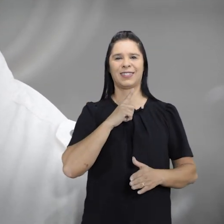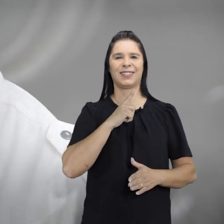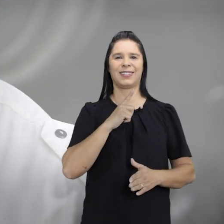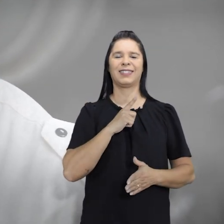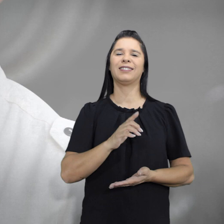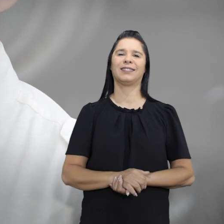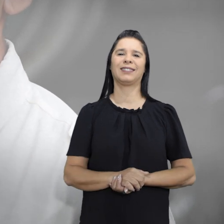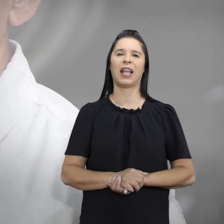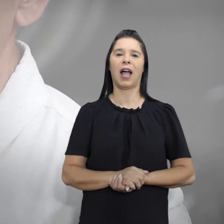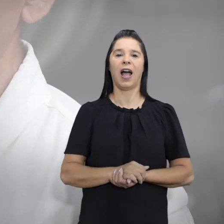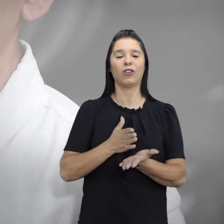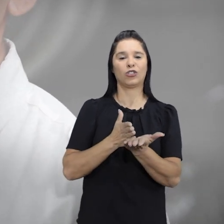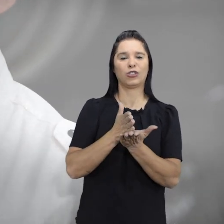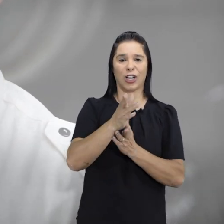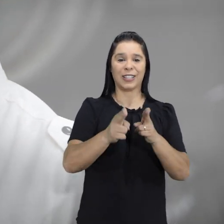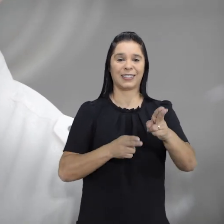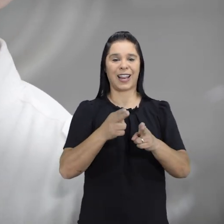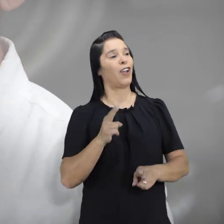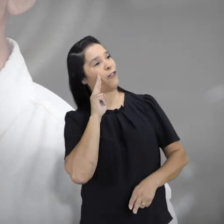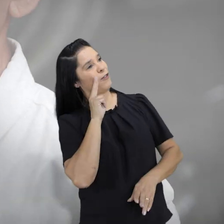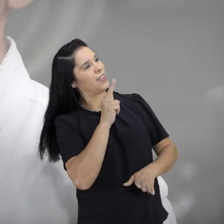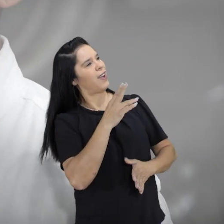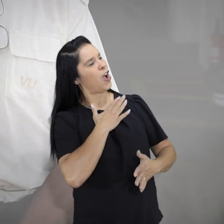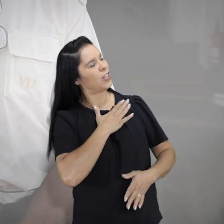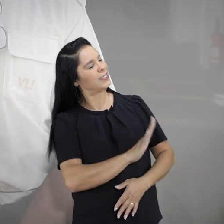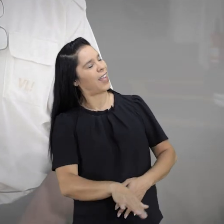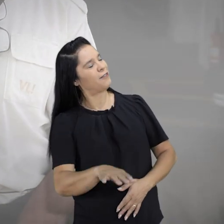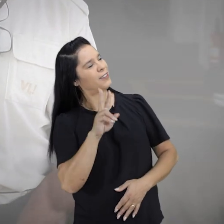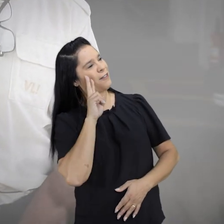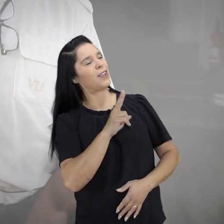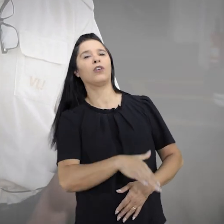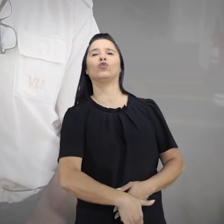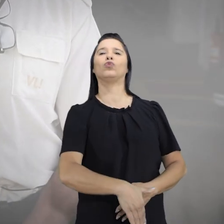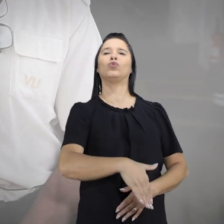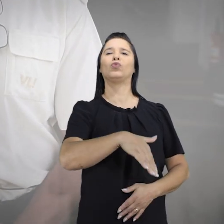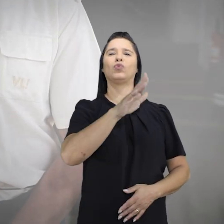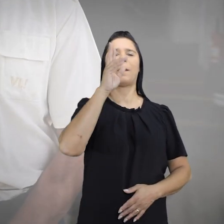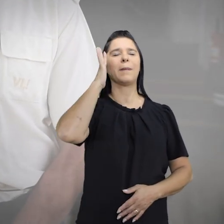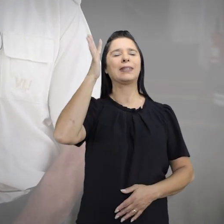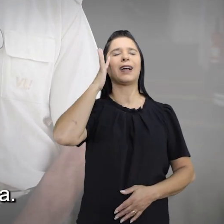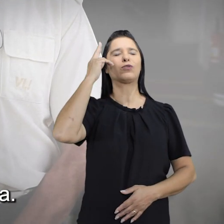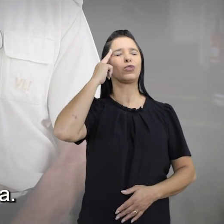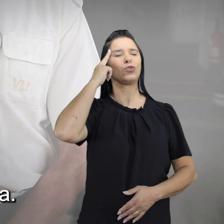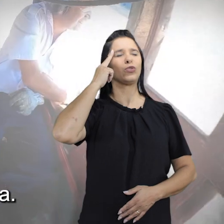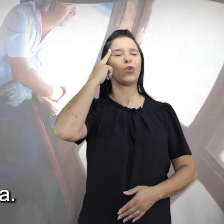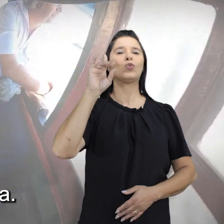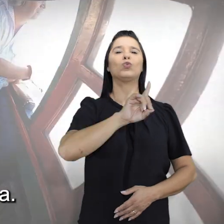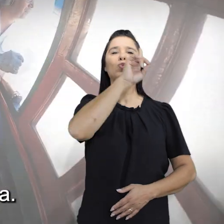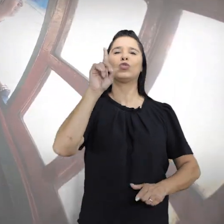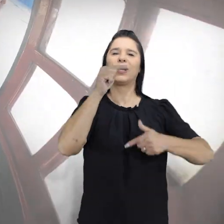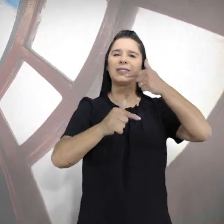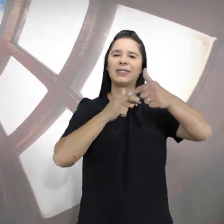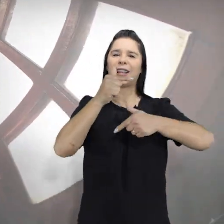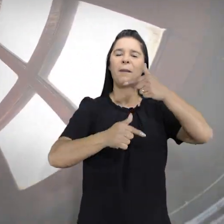casa, passava o trem. Aí desde pequeno já comecei a gostar, aí foi amadurecendo aquela ideia de um dia, um sonho, né? De um dia poder trabalhar na